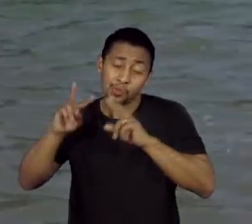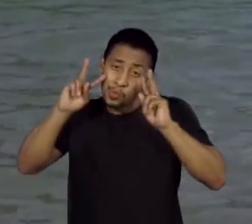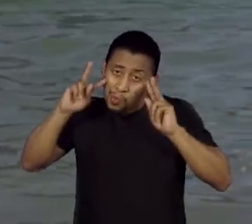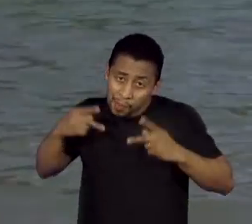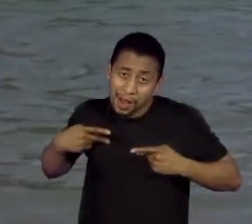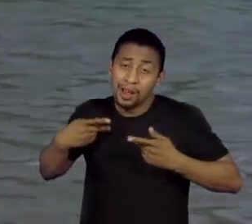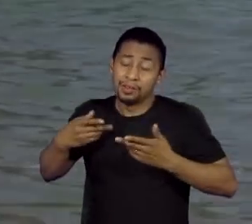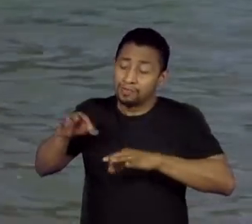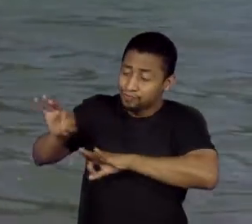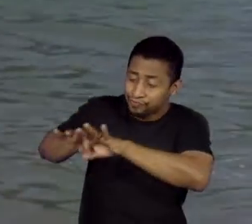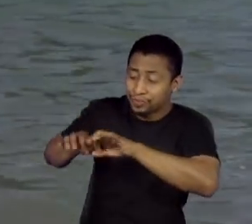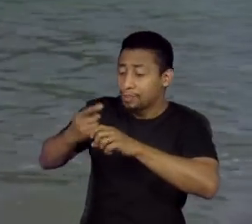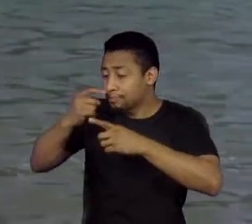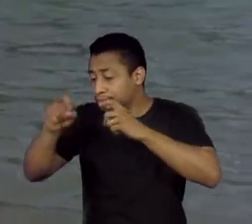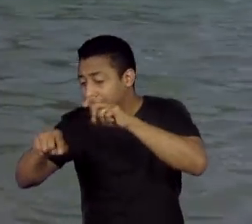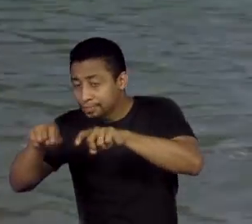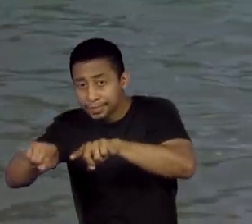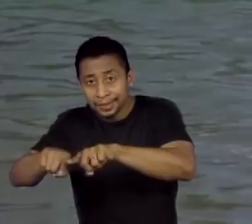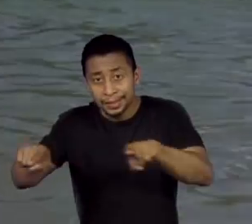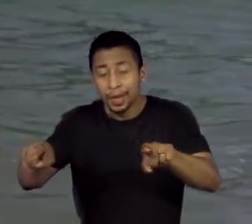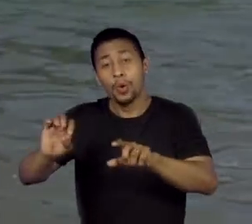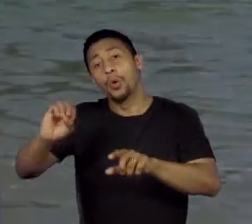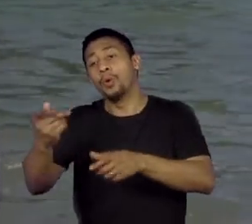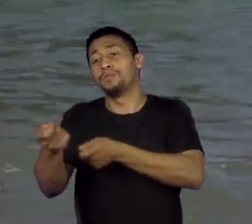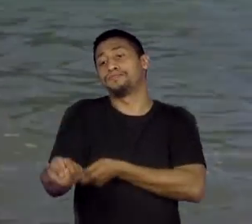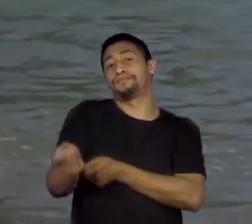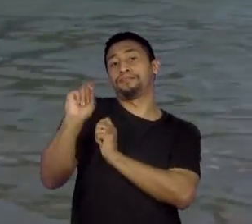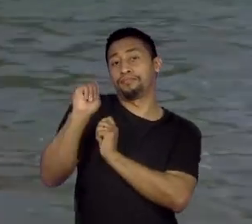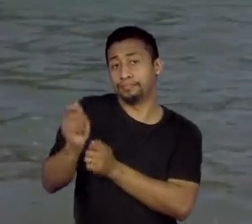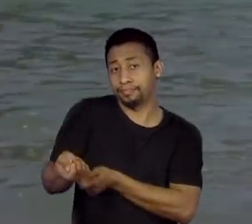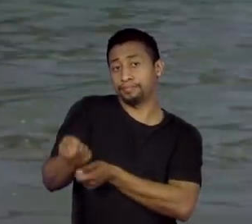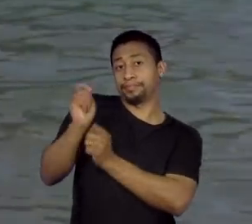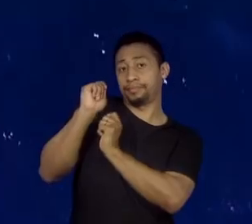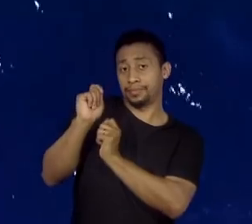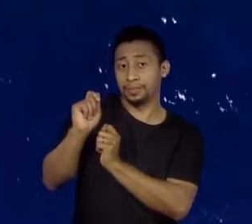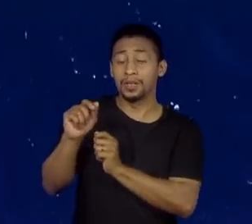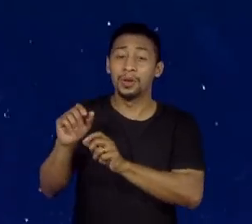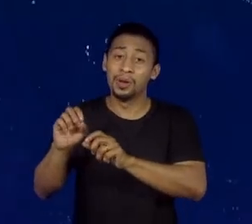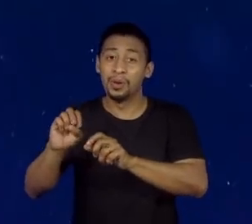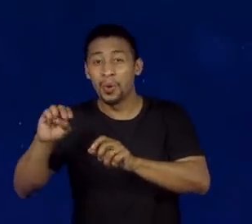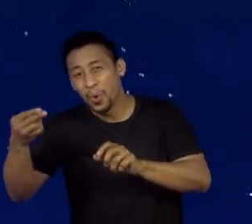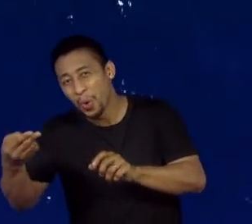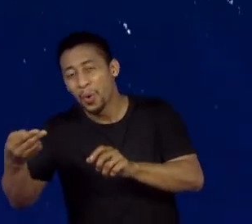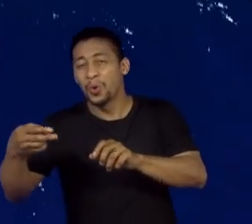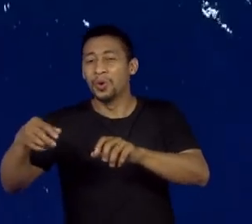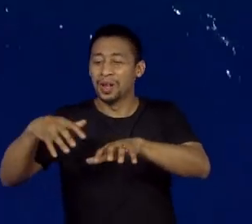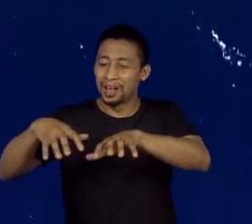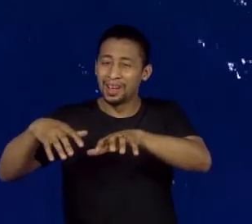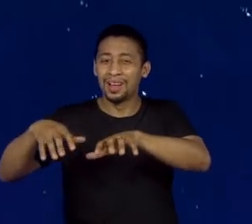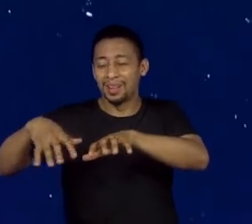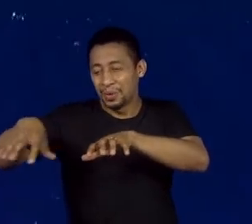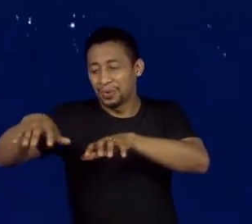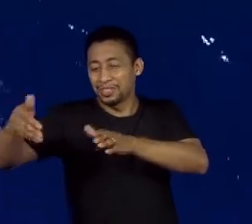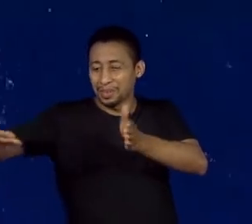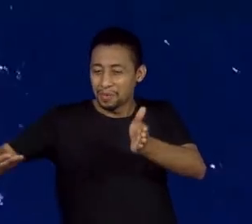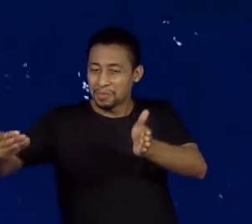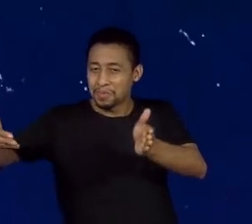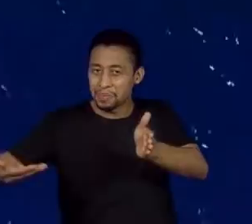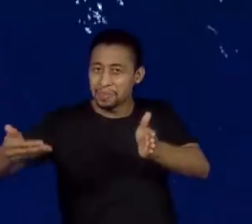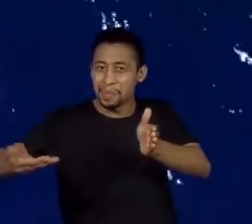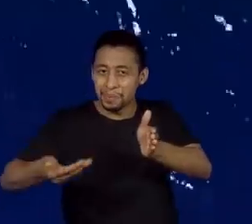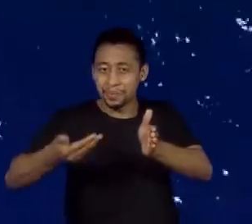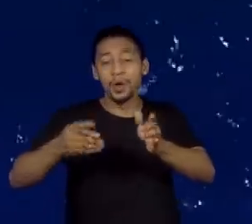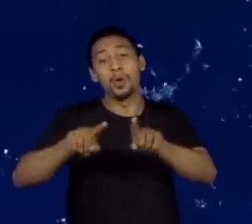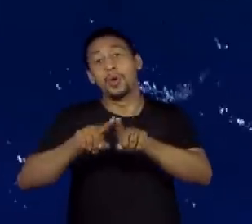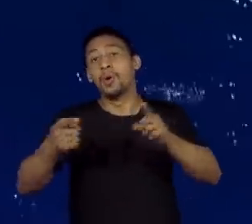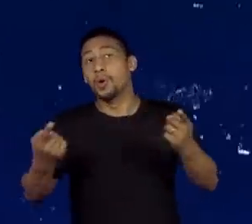humanas, seja a atividade pesqueira, seja a logística portuária, pesca e lazer, prospecção